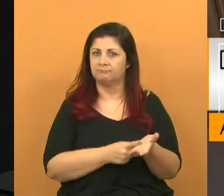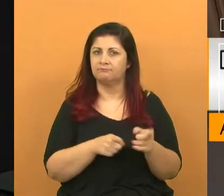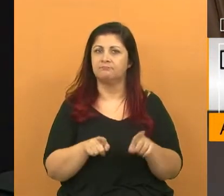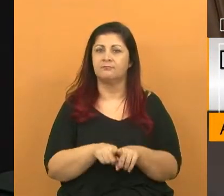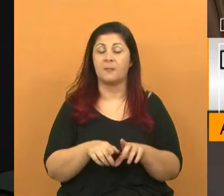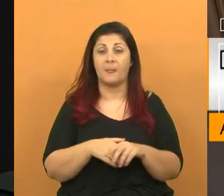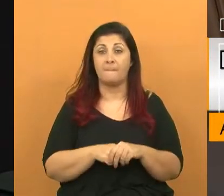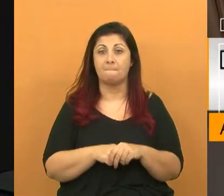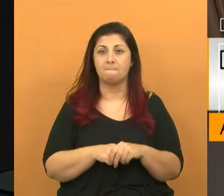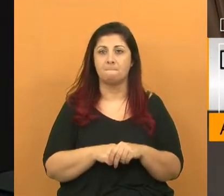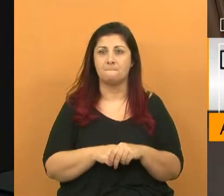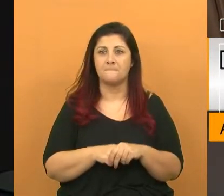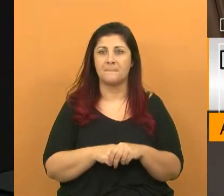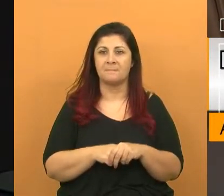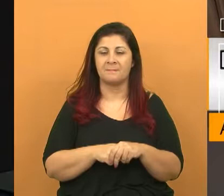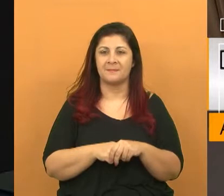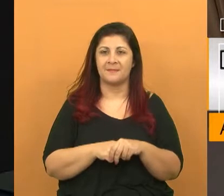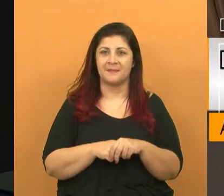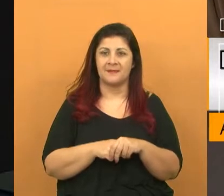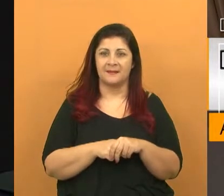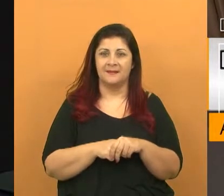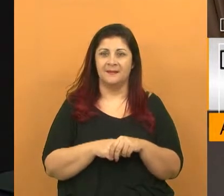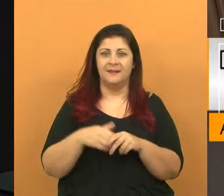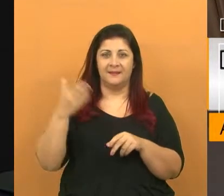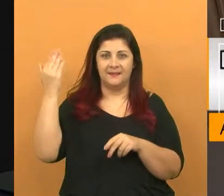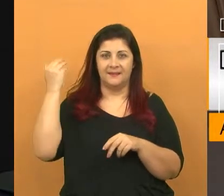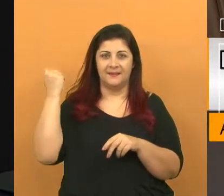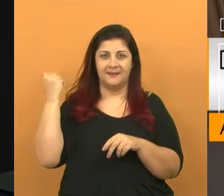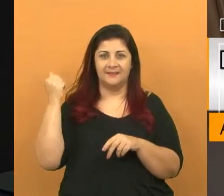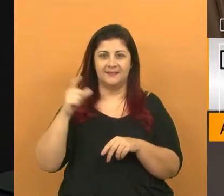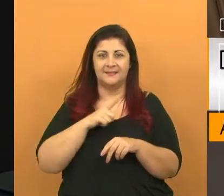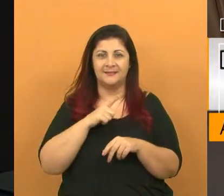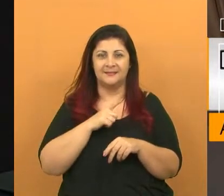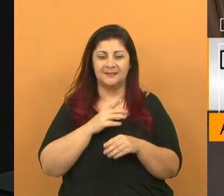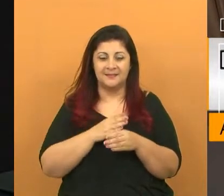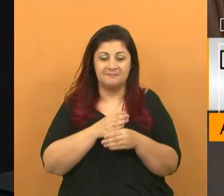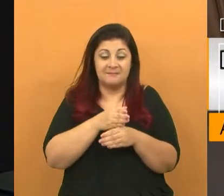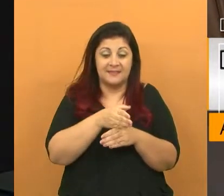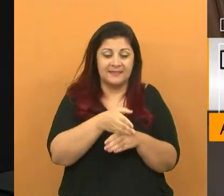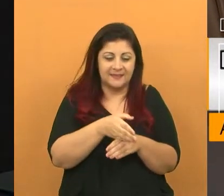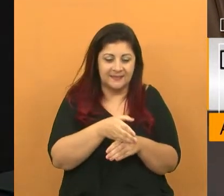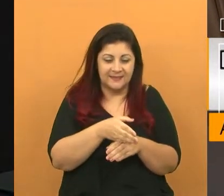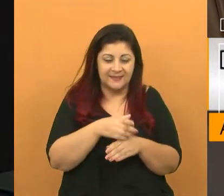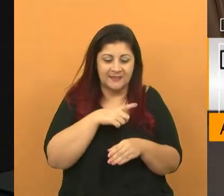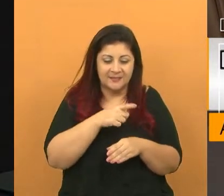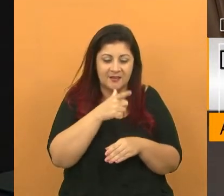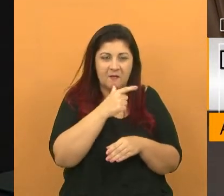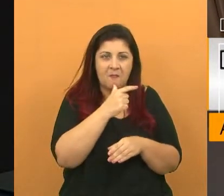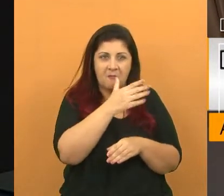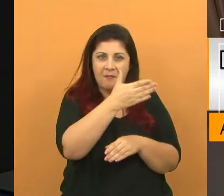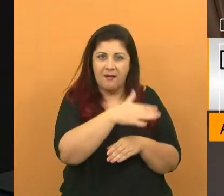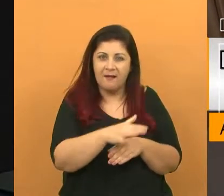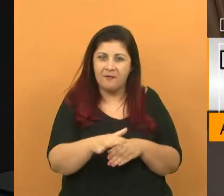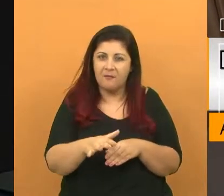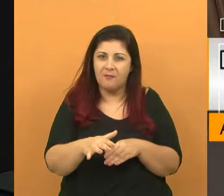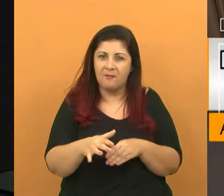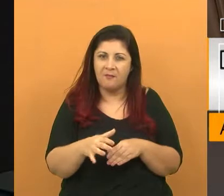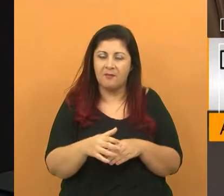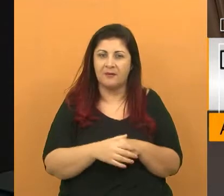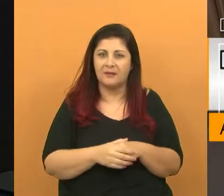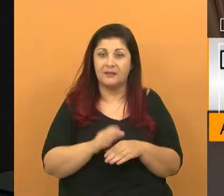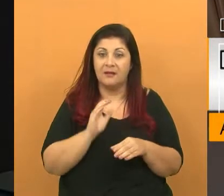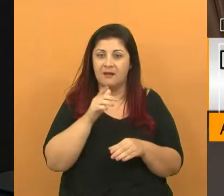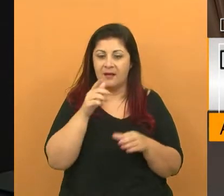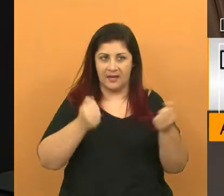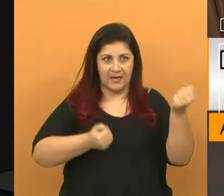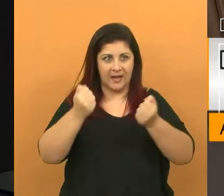tinha antigamente o presidente já tinha lagoa na entrada do bairro lagoa inclusive da rodovia e do máximo líder caía muitos veículos ali